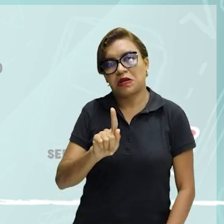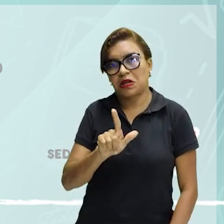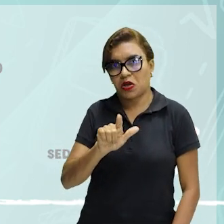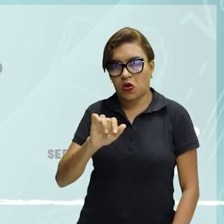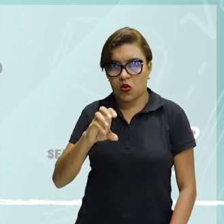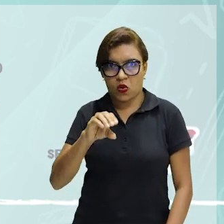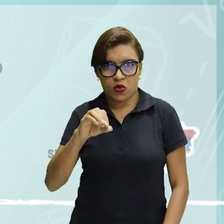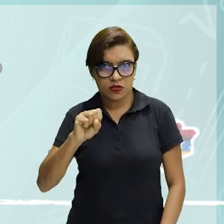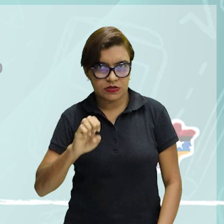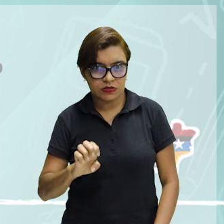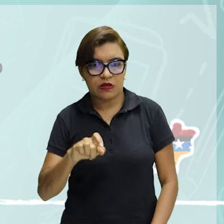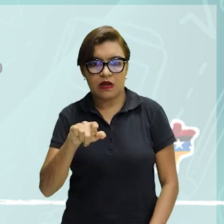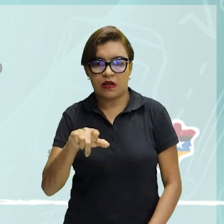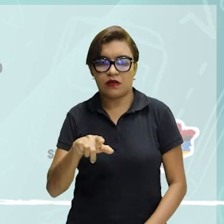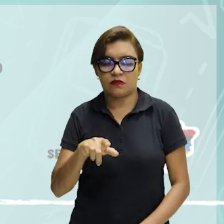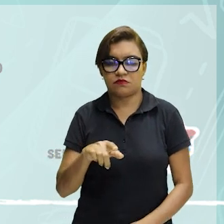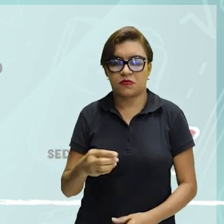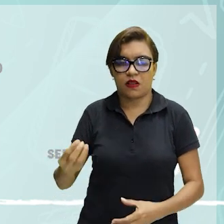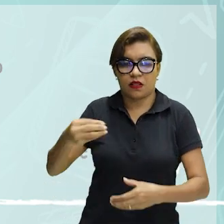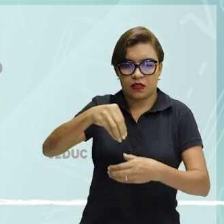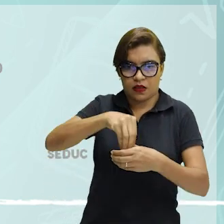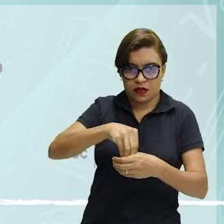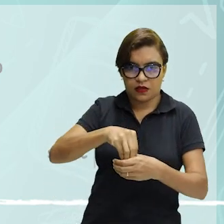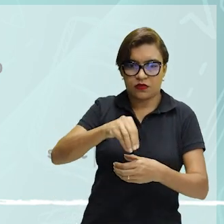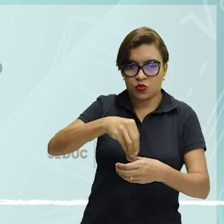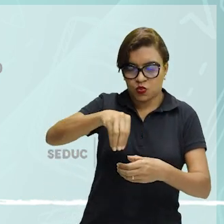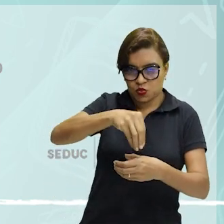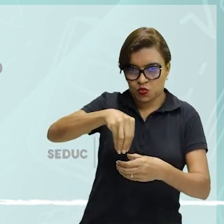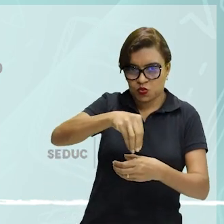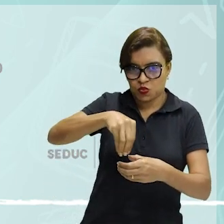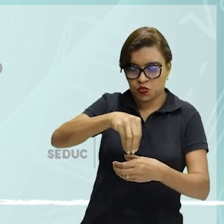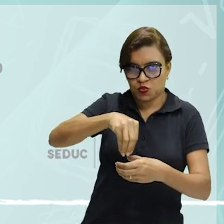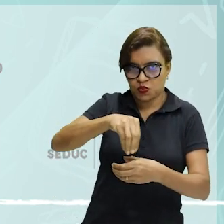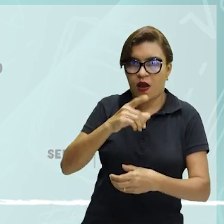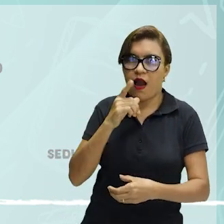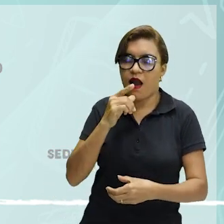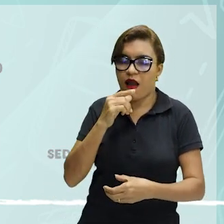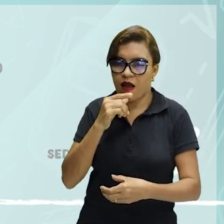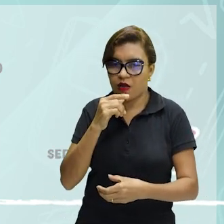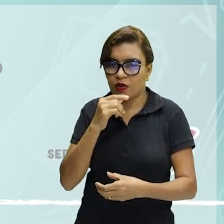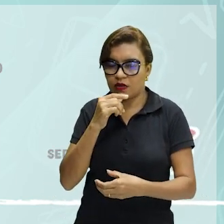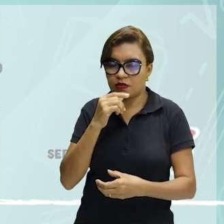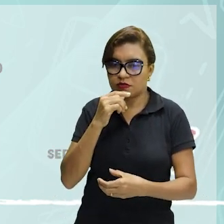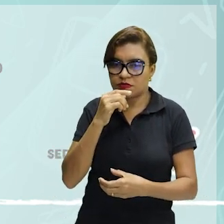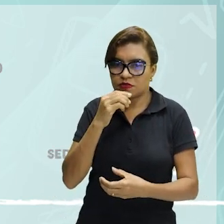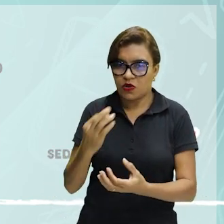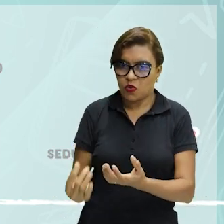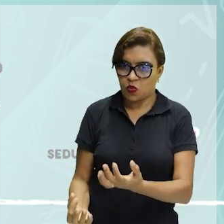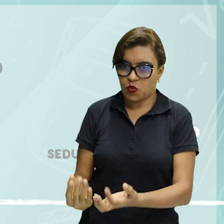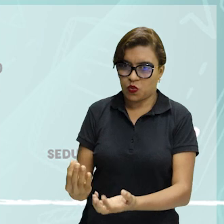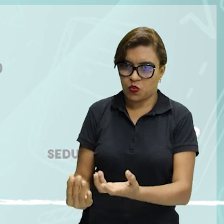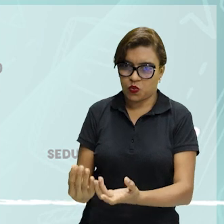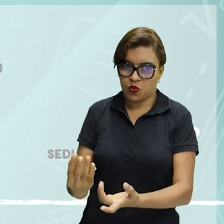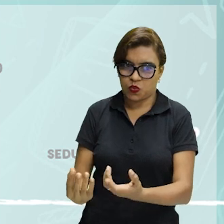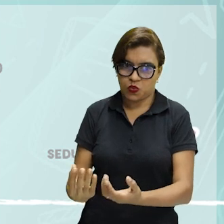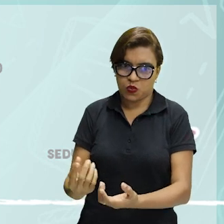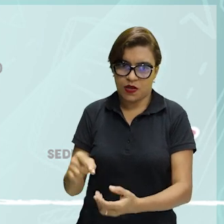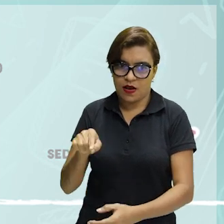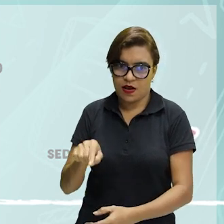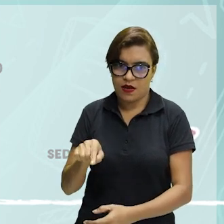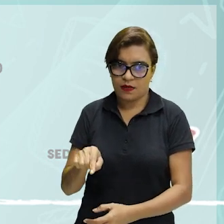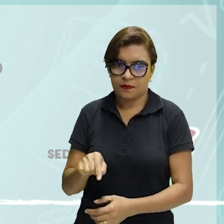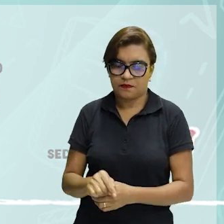glicose, em 400 gramas de água e aqueceu o conjunto. Sabendo